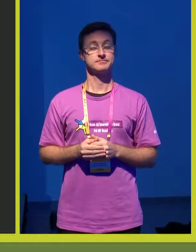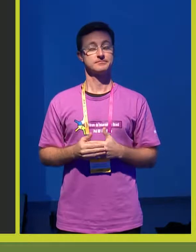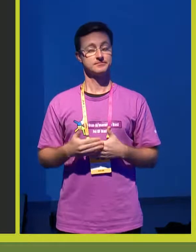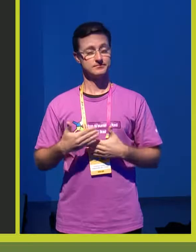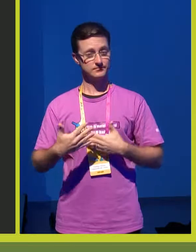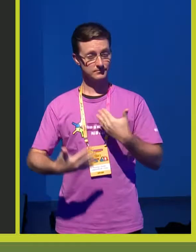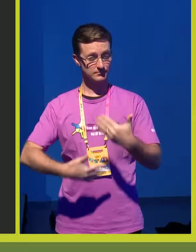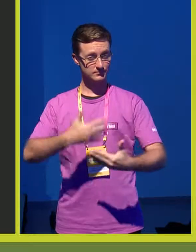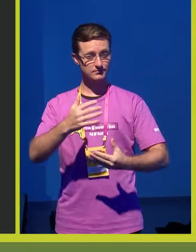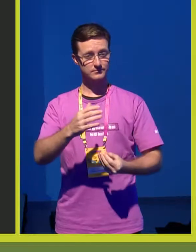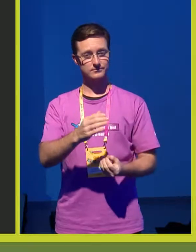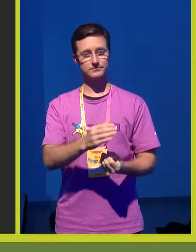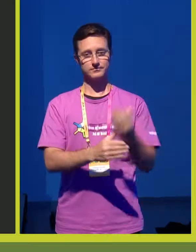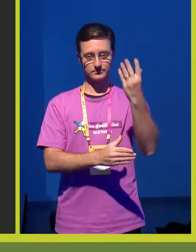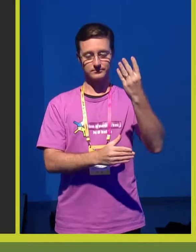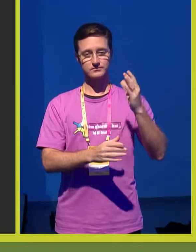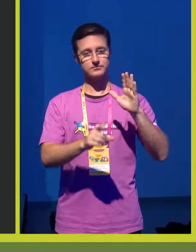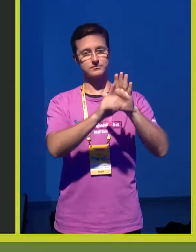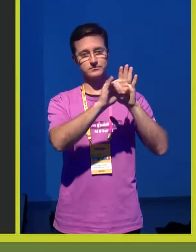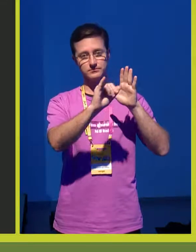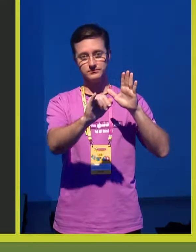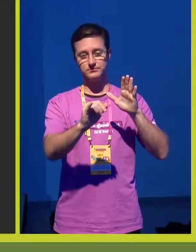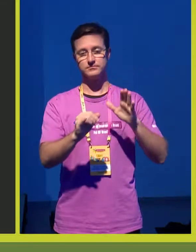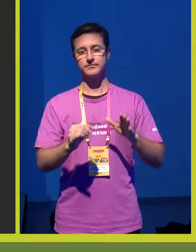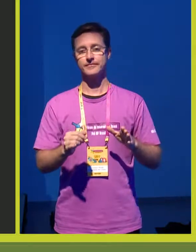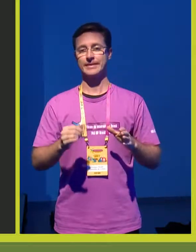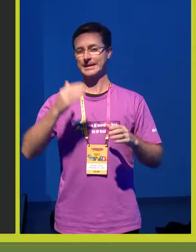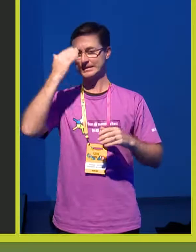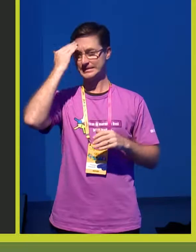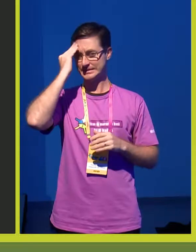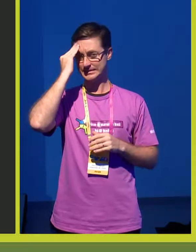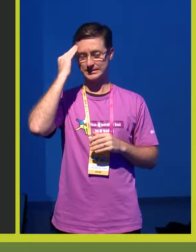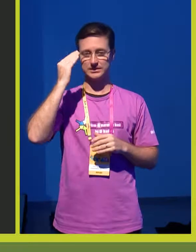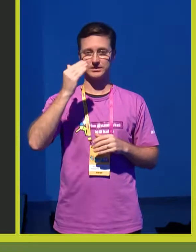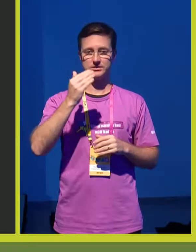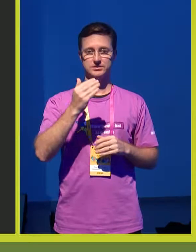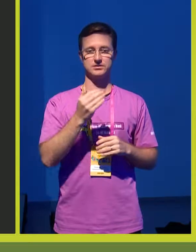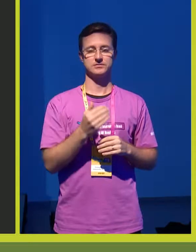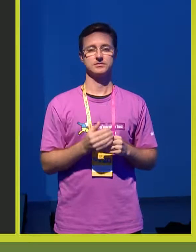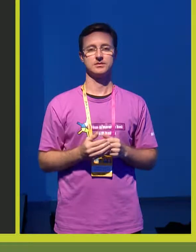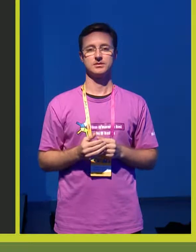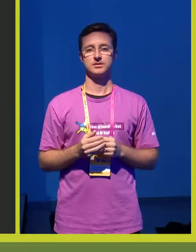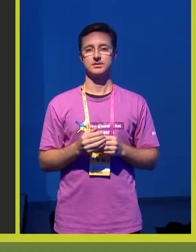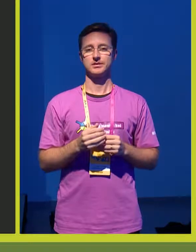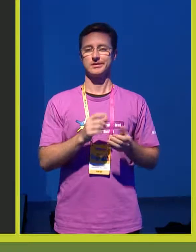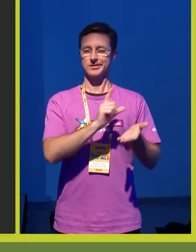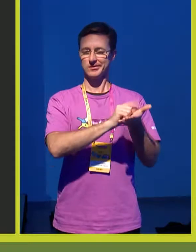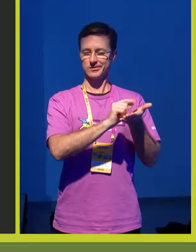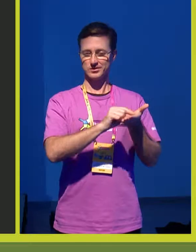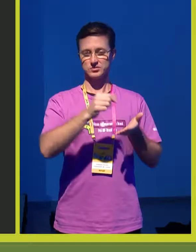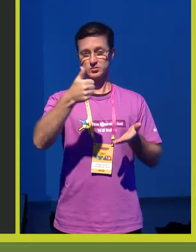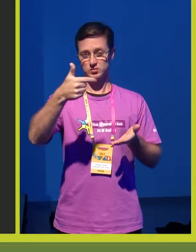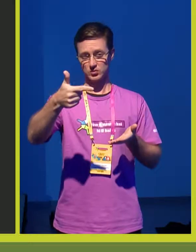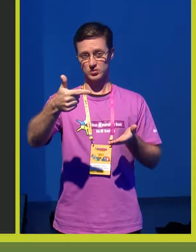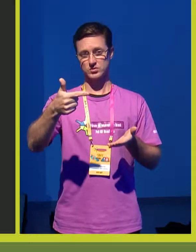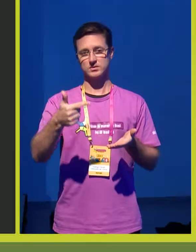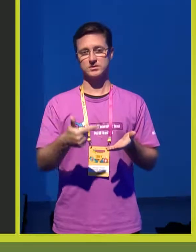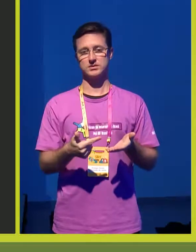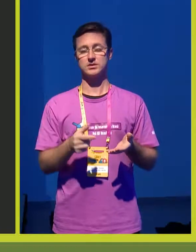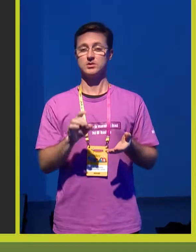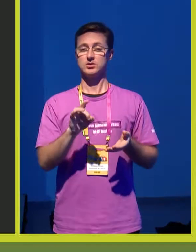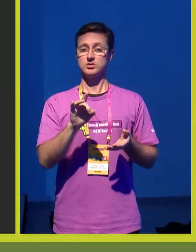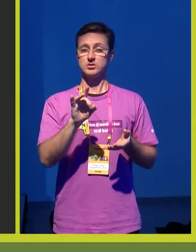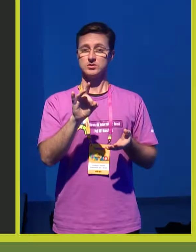no Supremo Tribunal Federal que entende que esse artigo, que esse inciso 12 na nossa Constituição Federal ele só